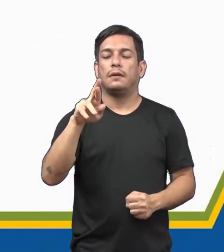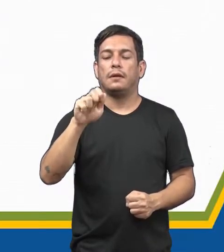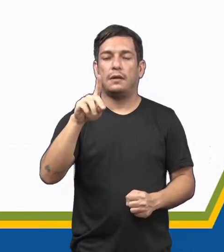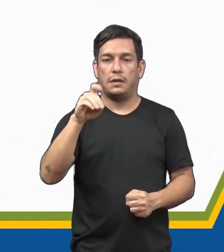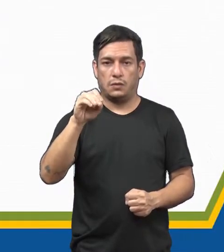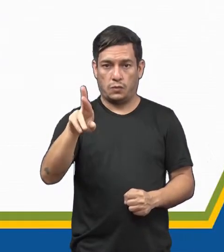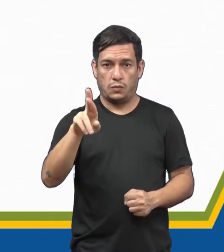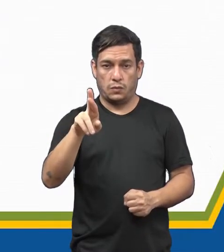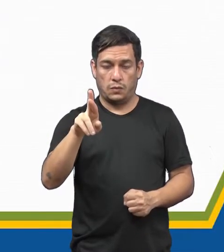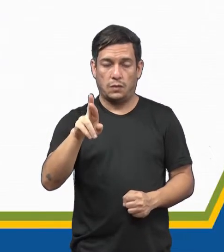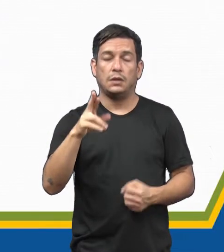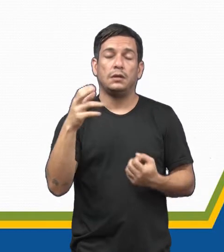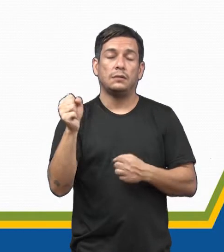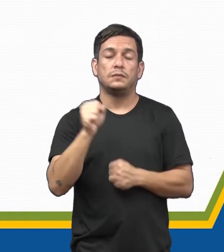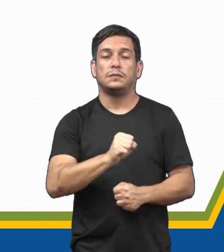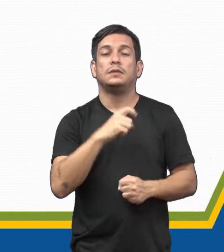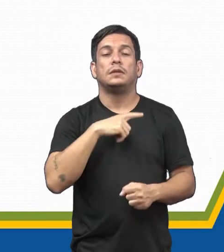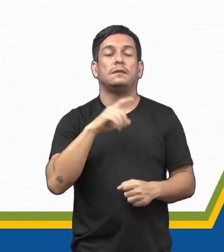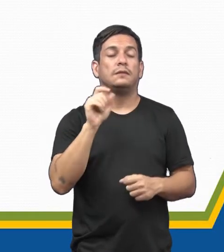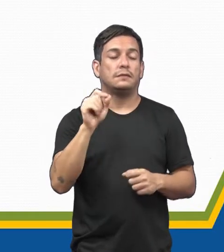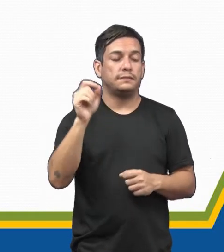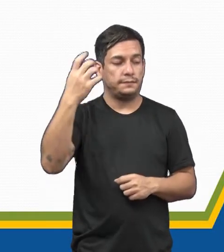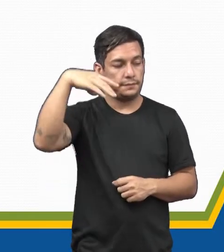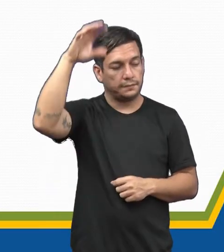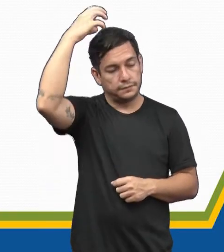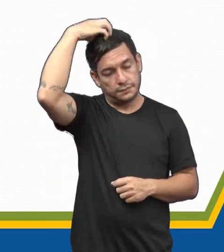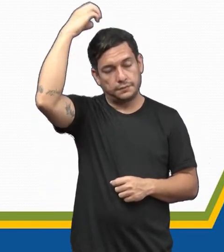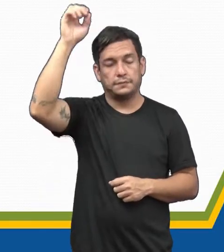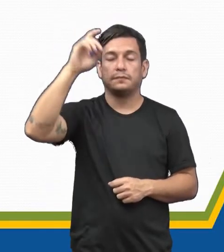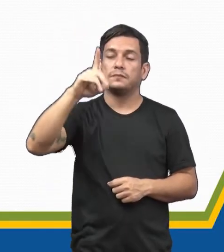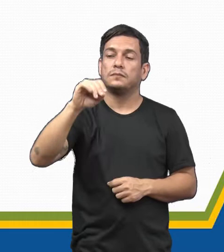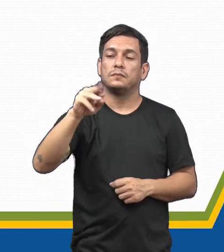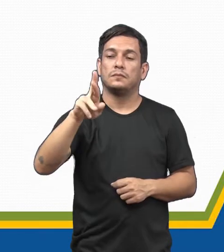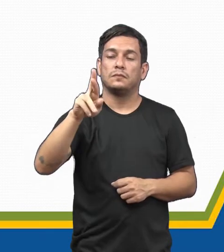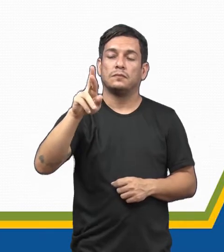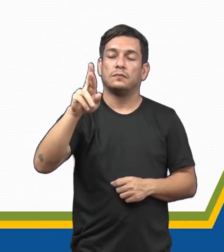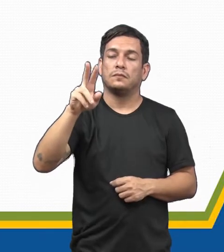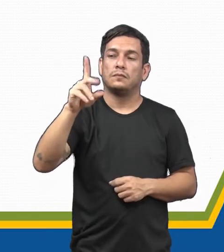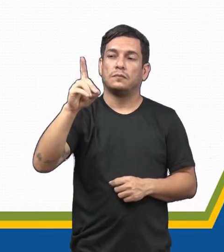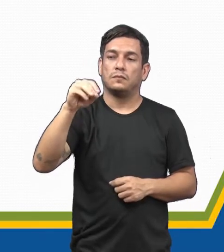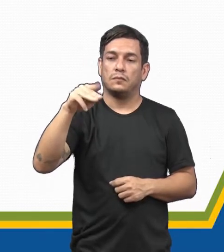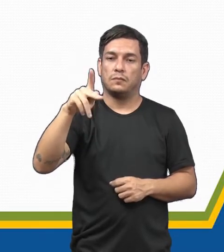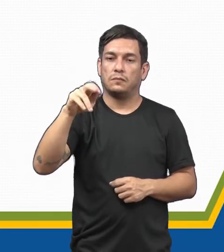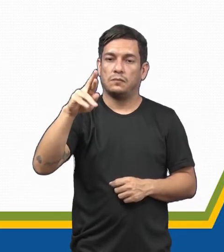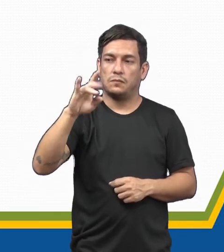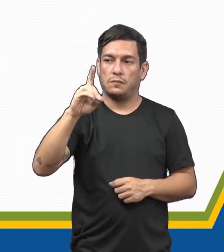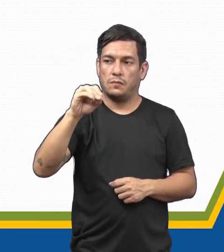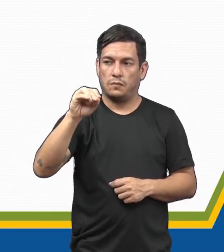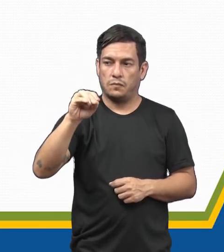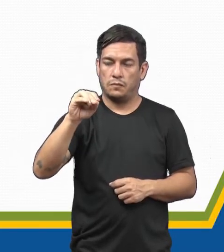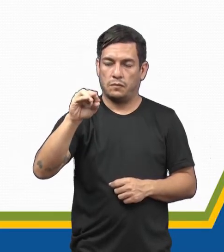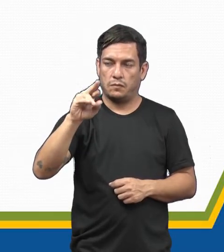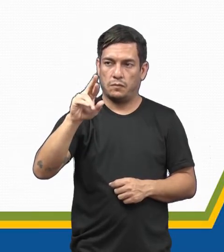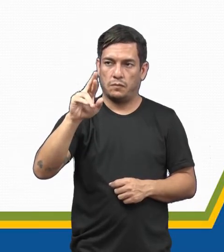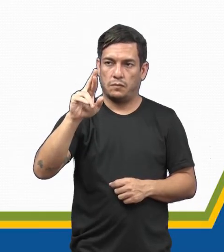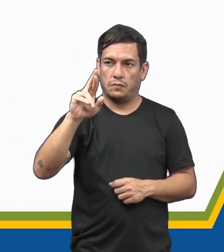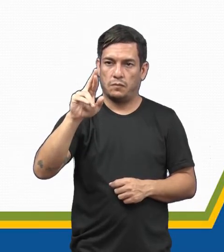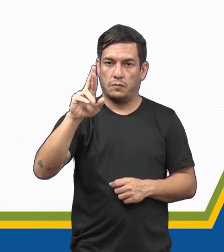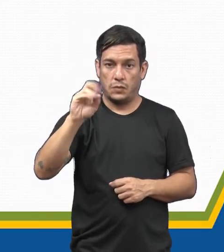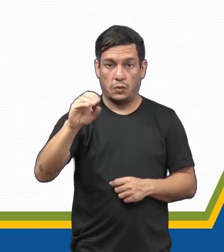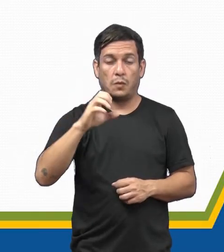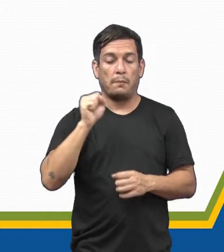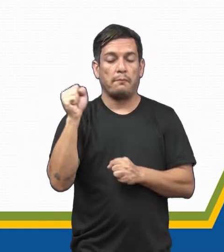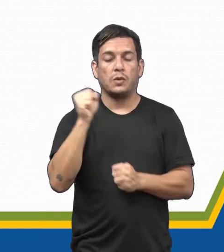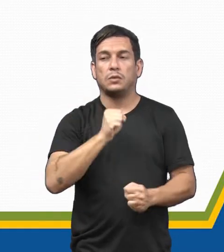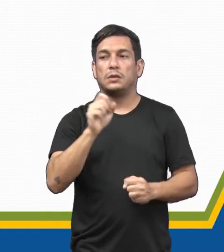Né? E esse poder moderador dava a Dom Pedro, né, poderes praticamente absolutos. Né? Então, nós vamos